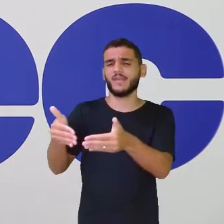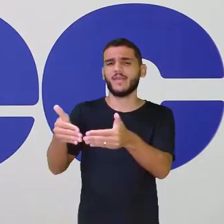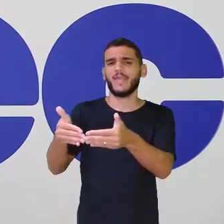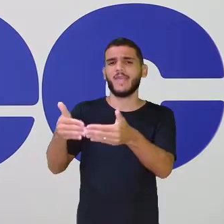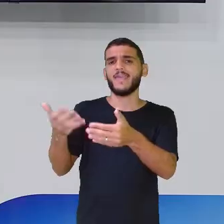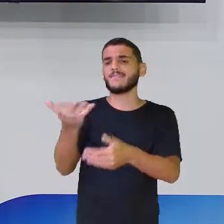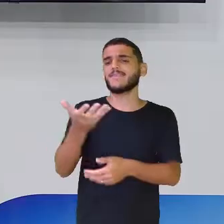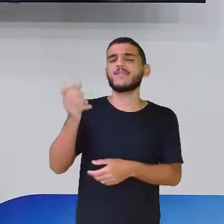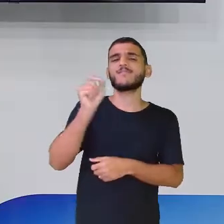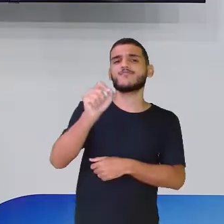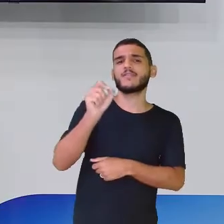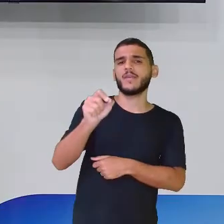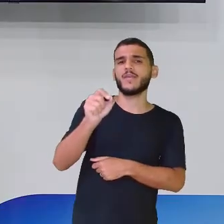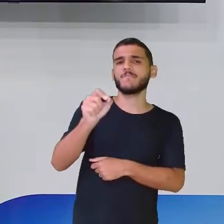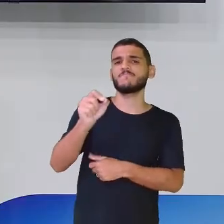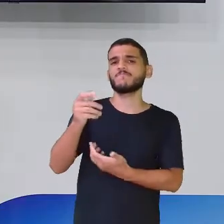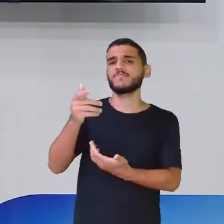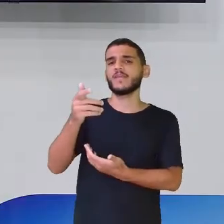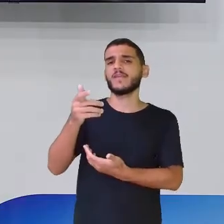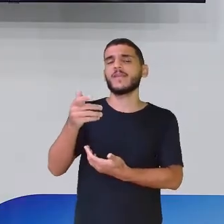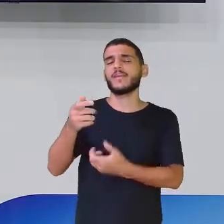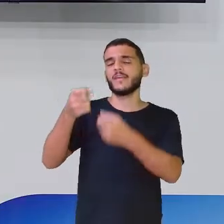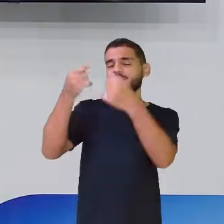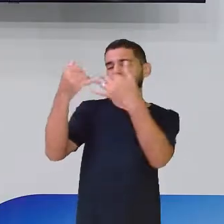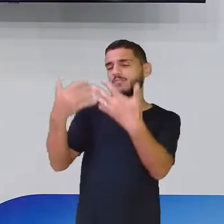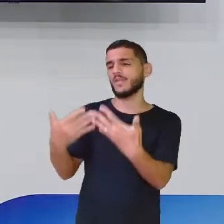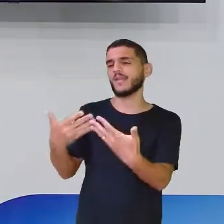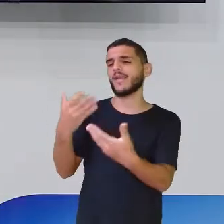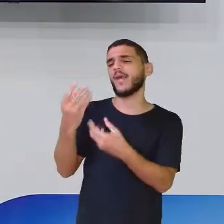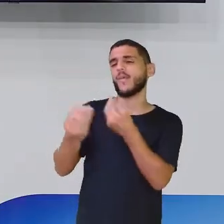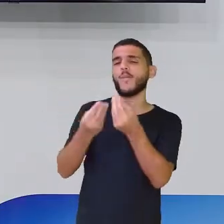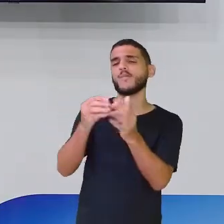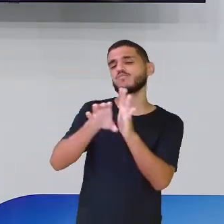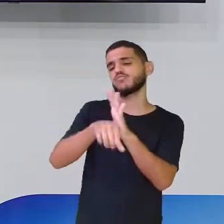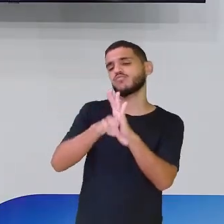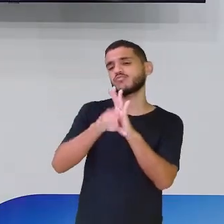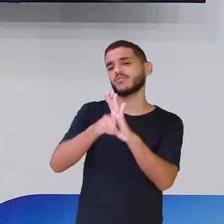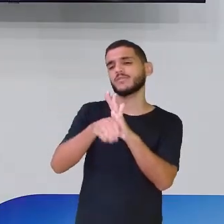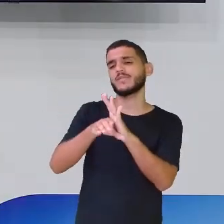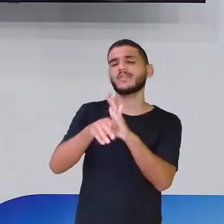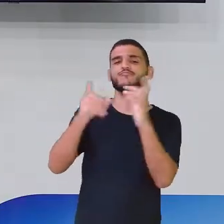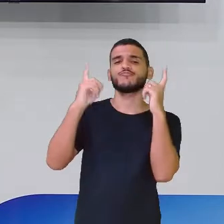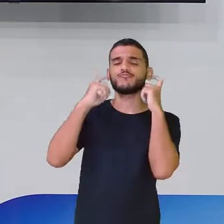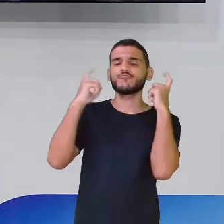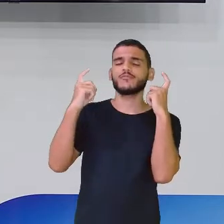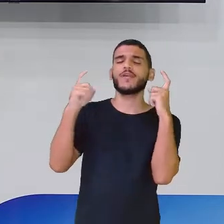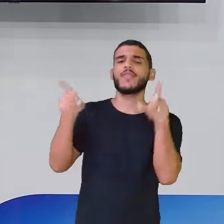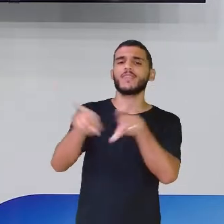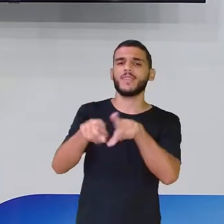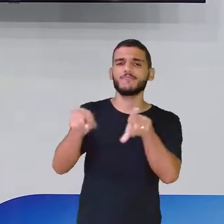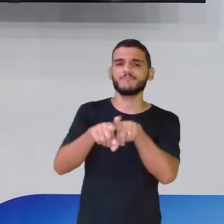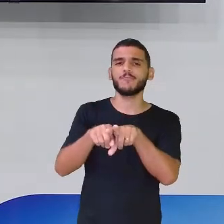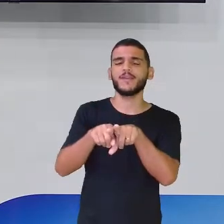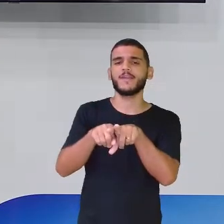justamente trazer isso, esse conceito do som, também como parte dos